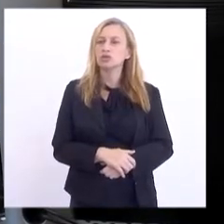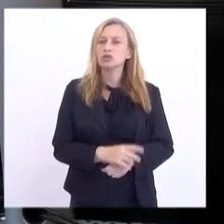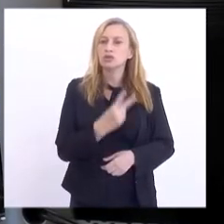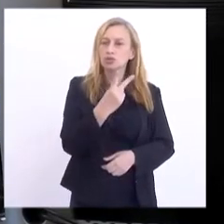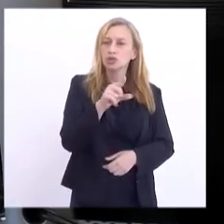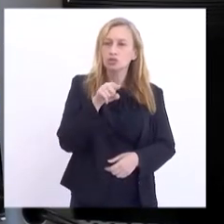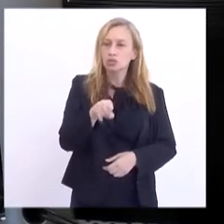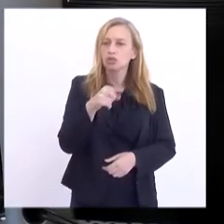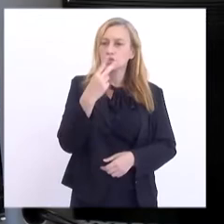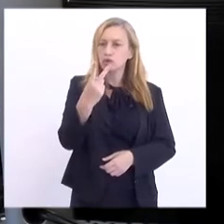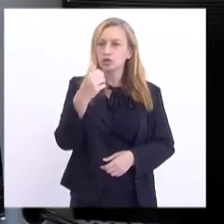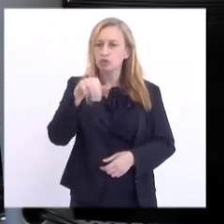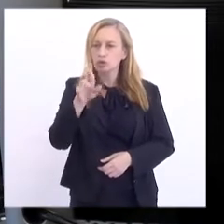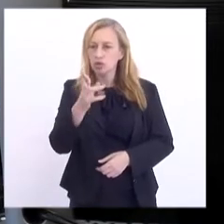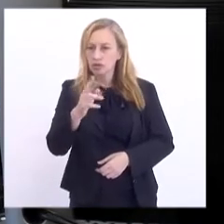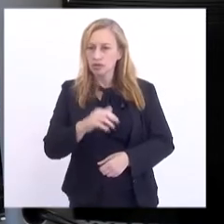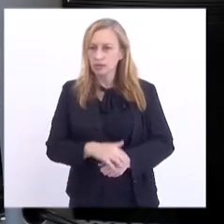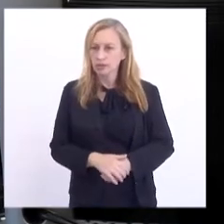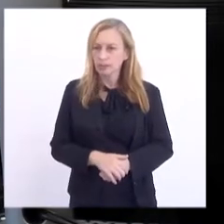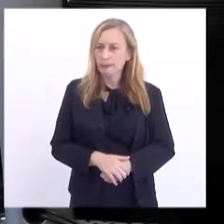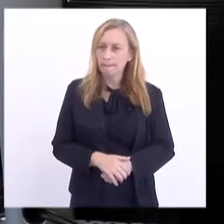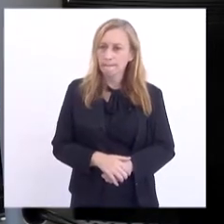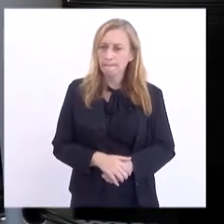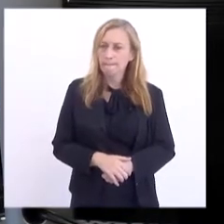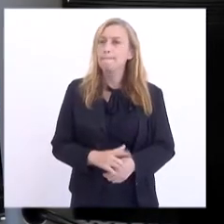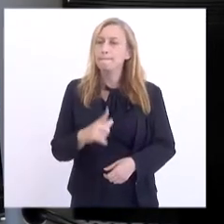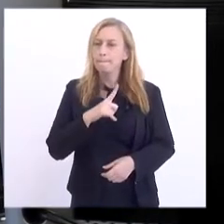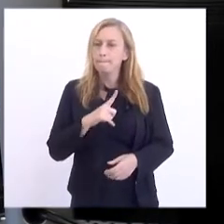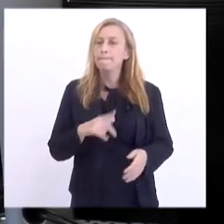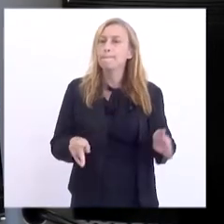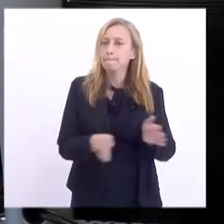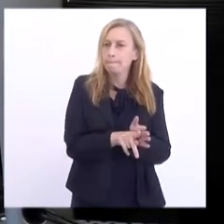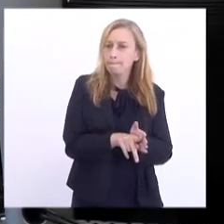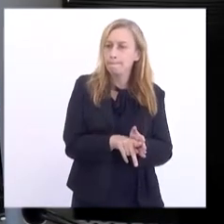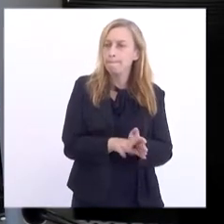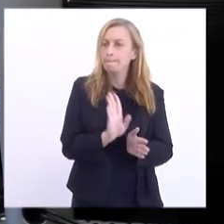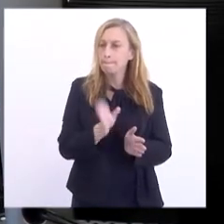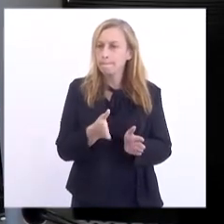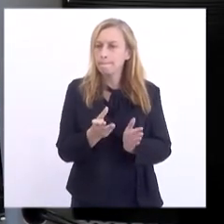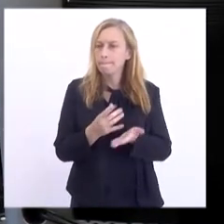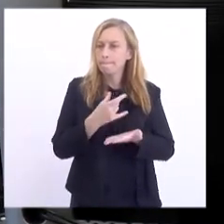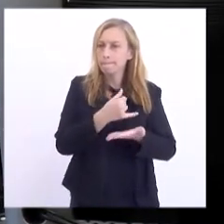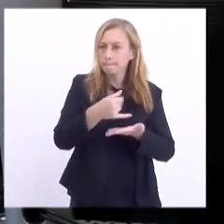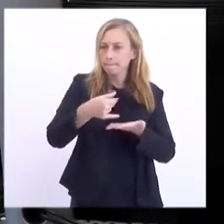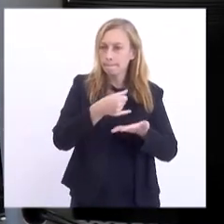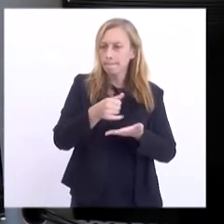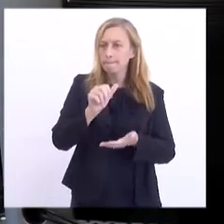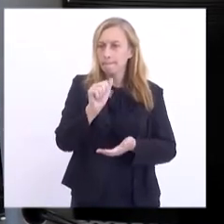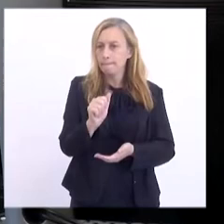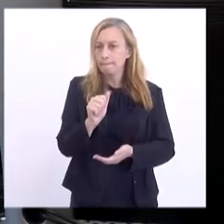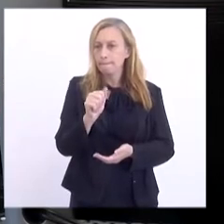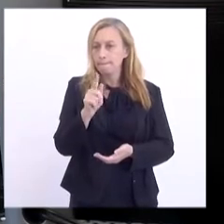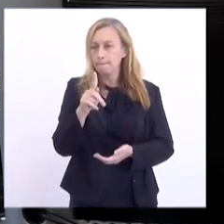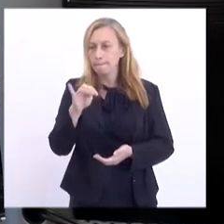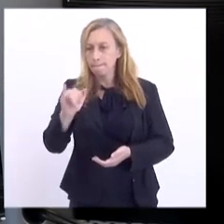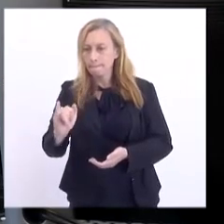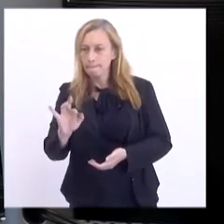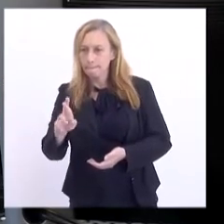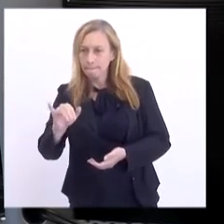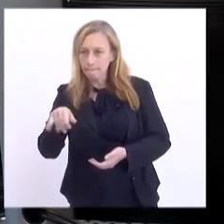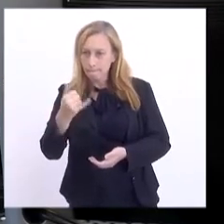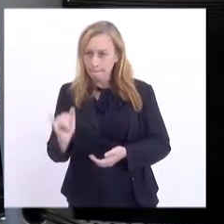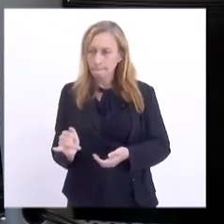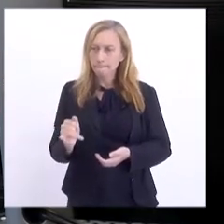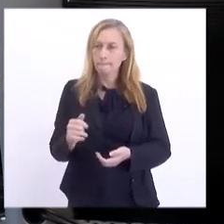de dois pontos Dois Bilhões temos o projeto de aporte de capital da G Rio no valor de